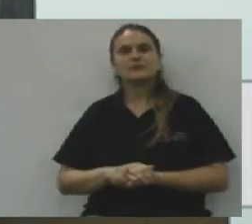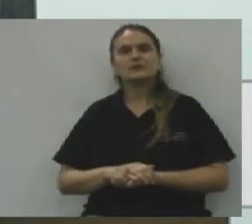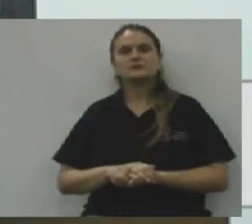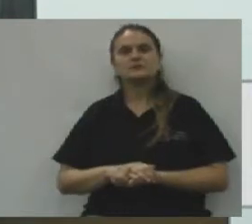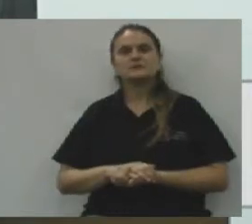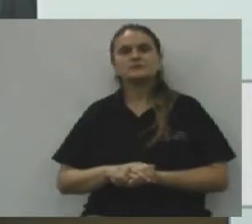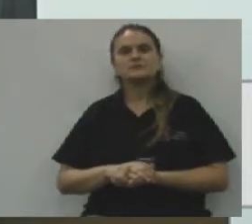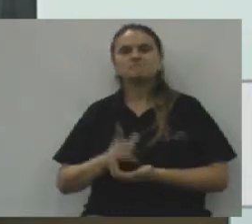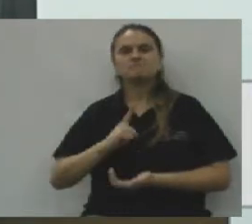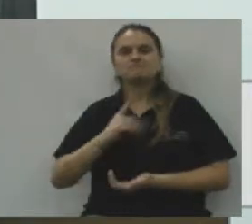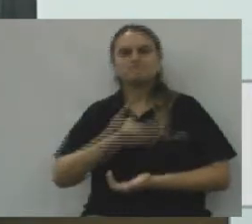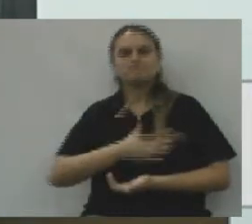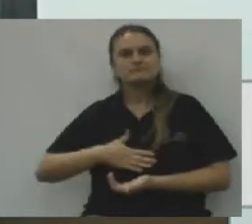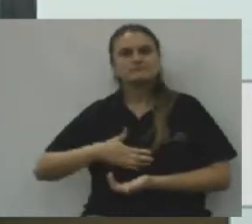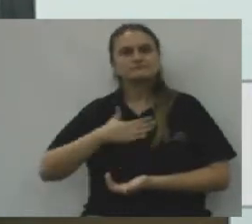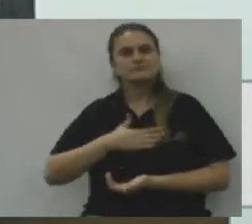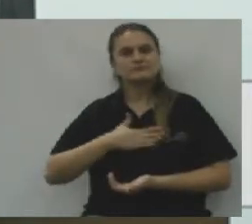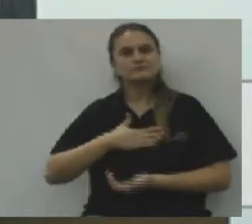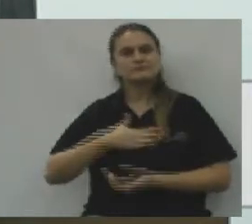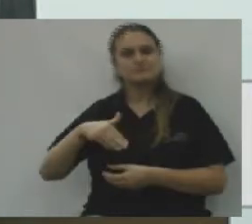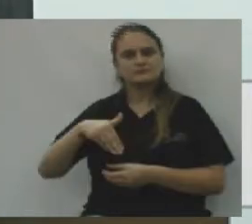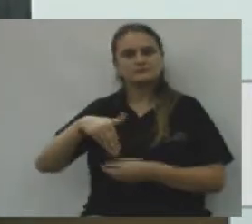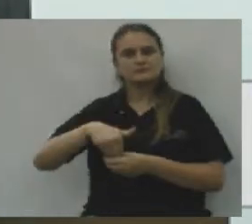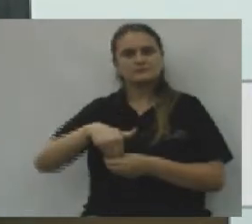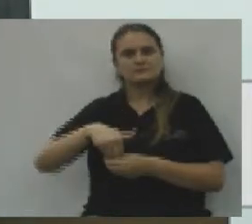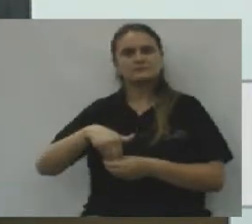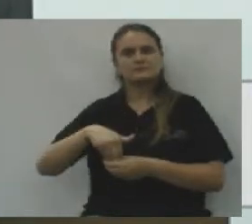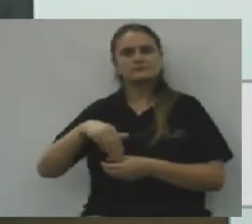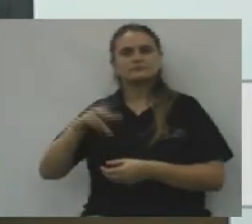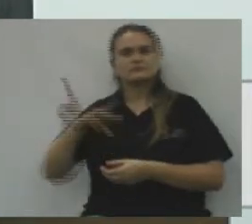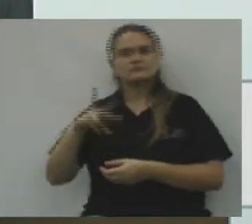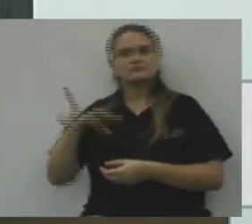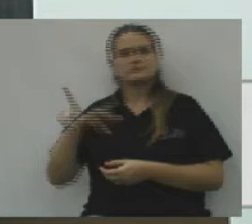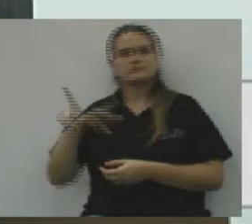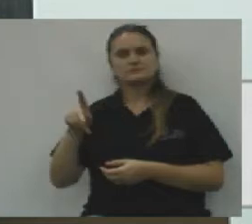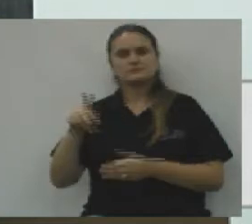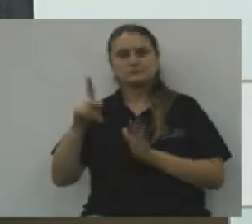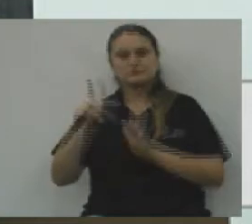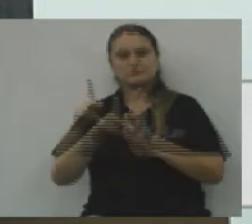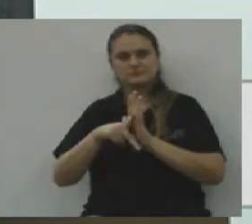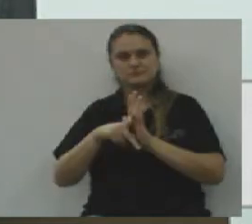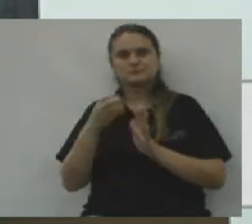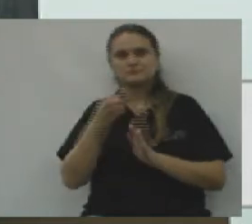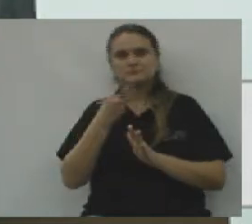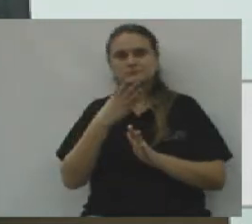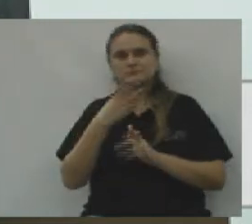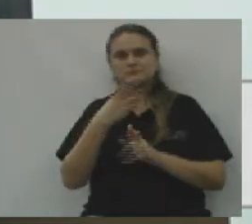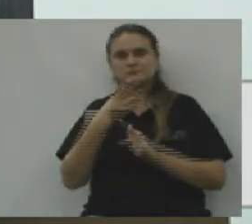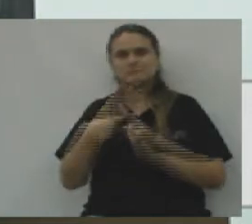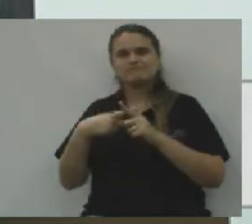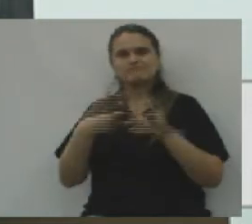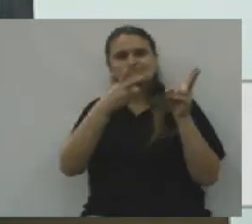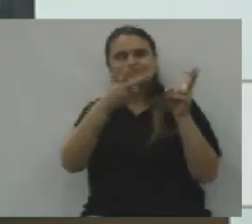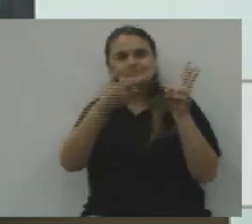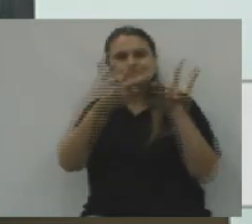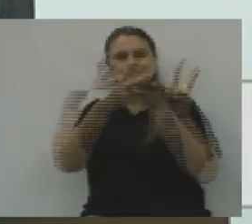prazer, e é um prazer estar votando num projeto dessa magnitude. Ver todos os senhores aí que são